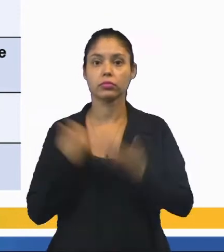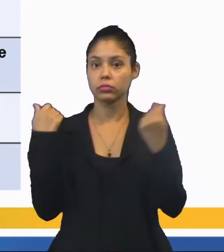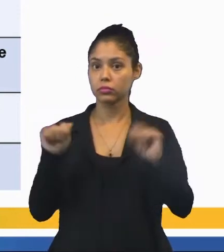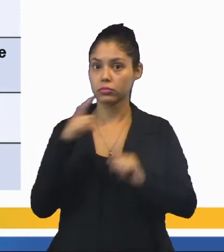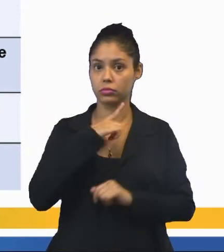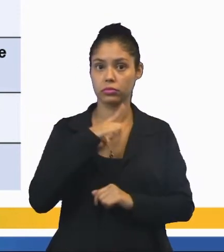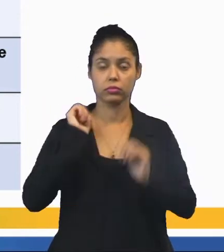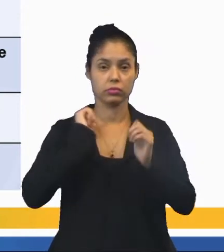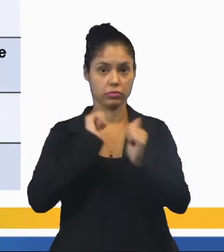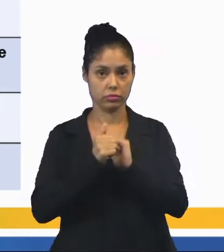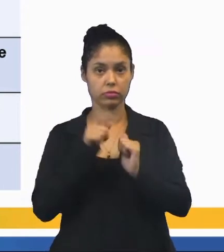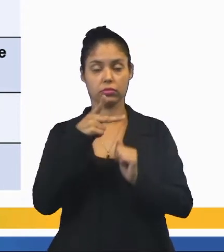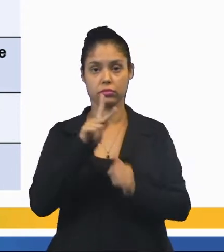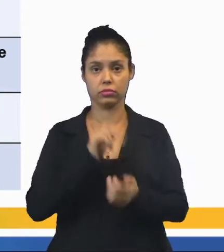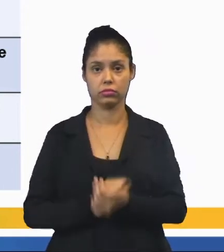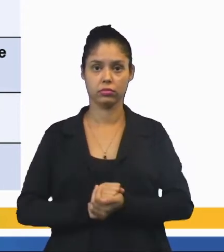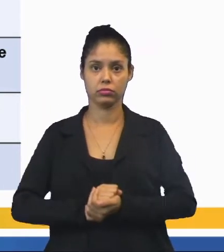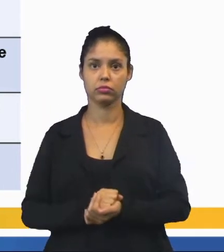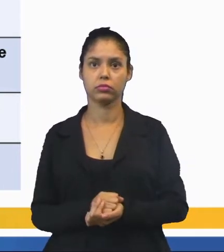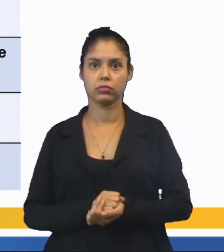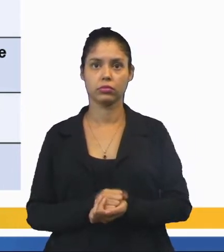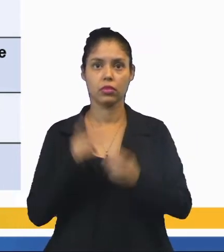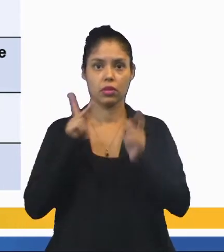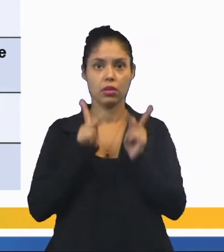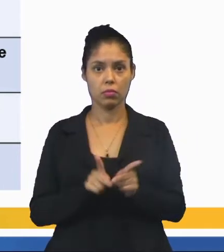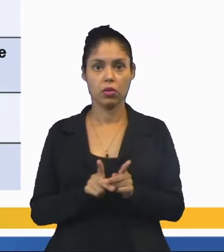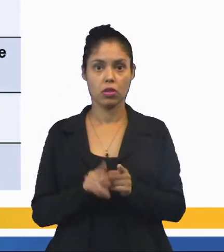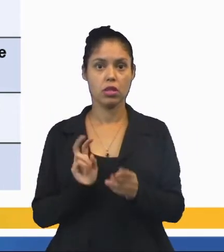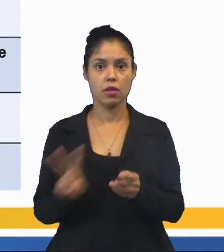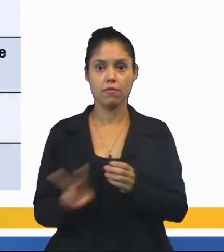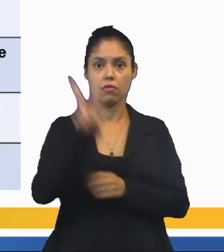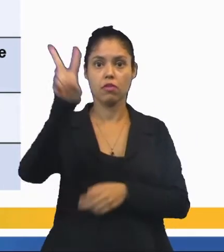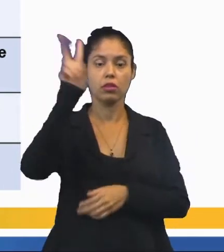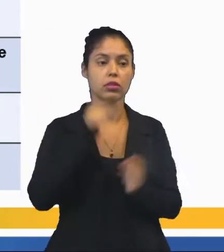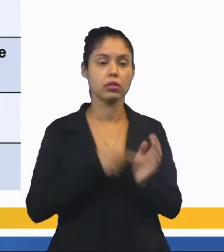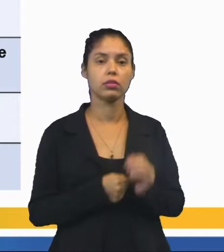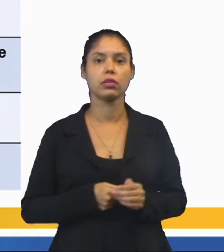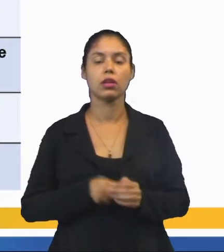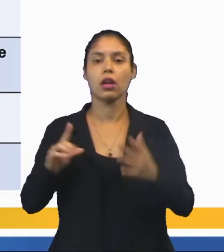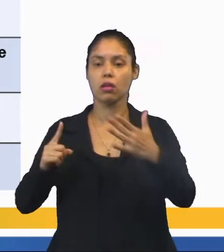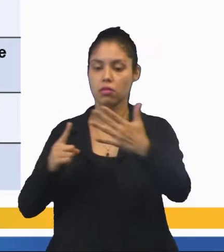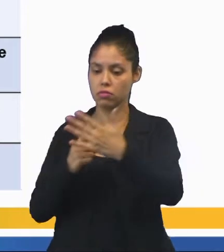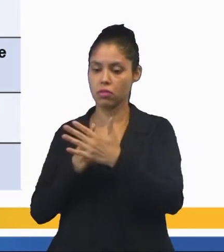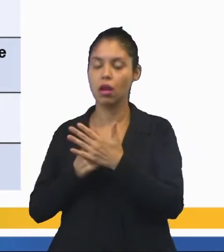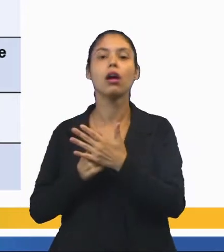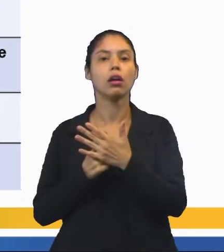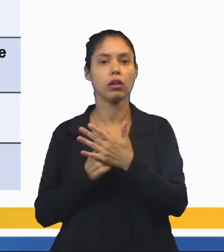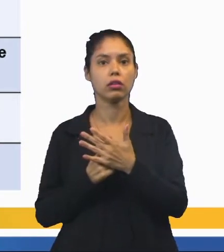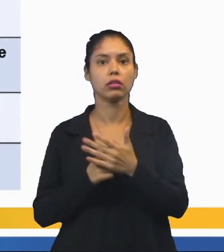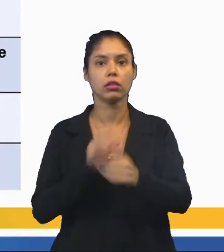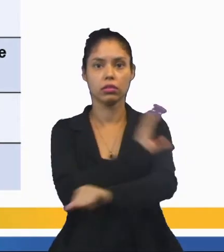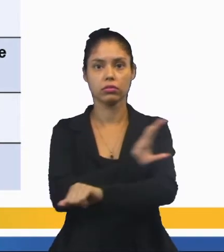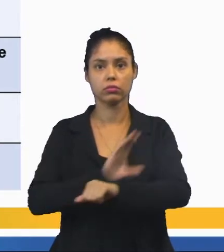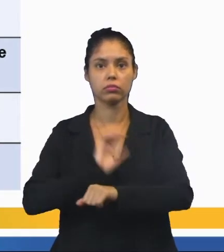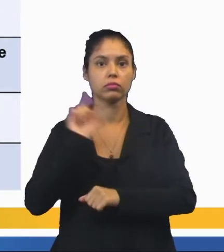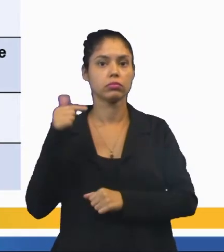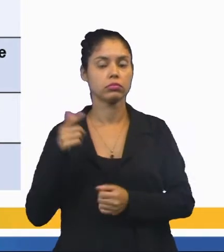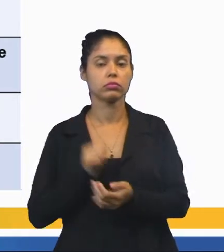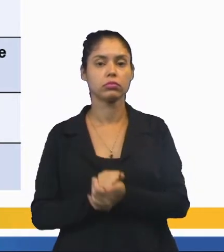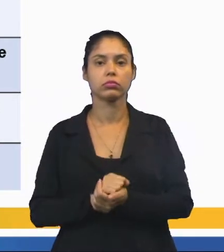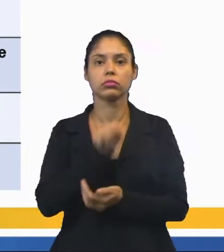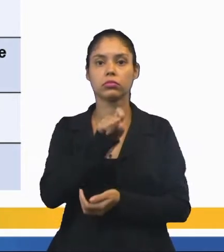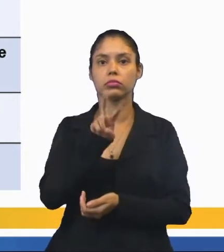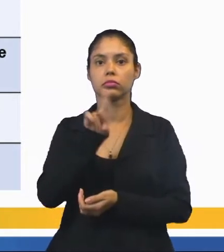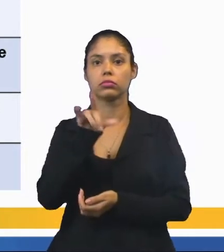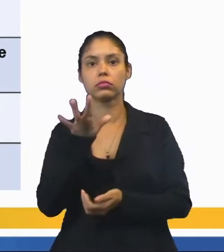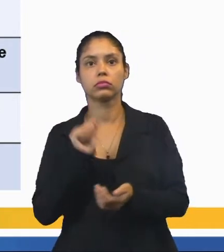exatamente esse aspecto aí, não é? Não vai impor valores e vai acolher a contribuição da cultura secular, claro. Tem